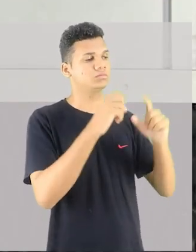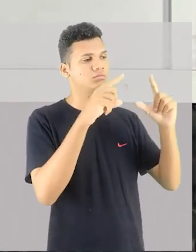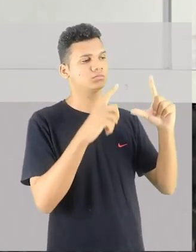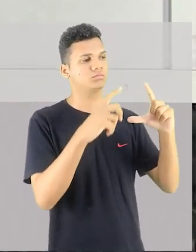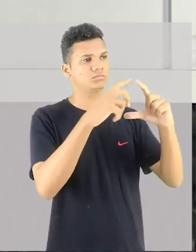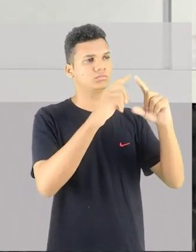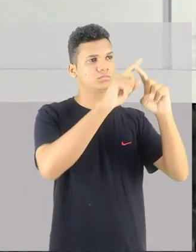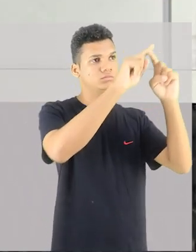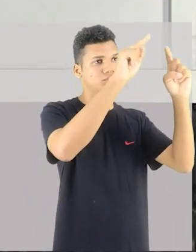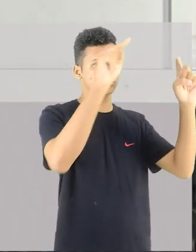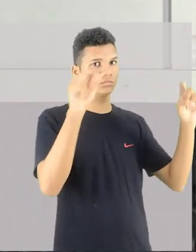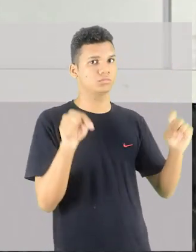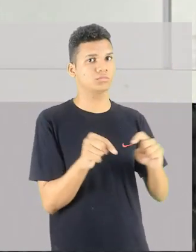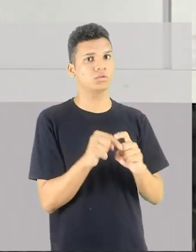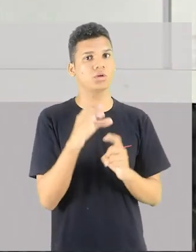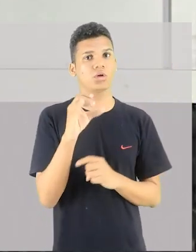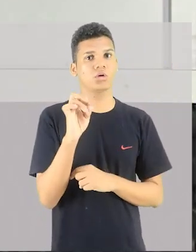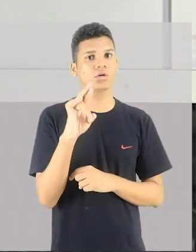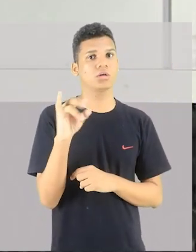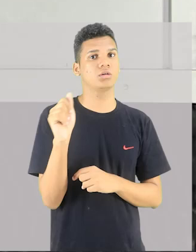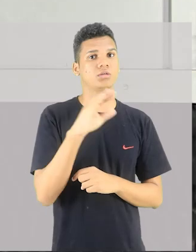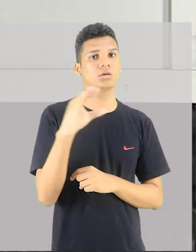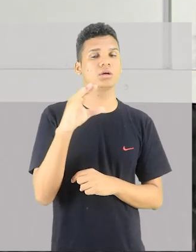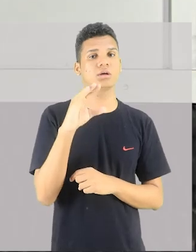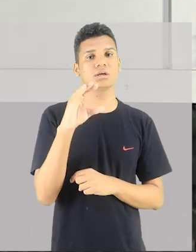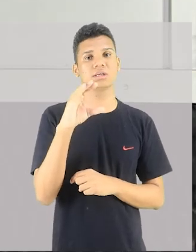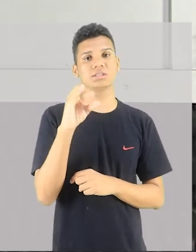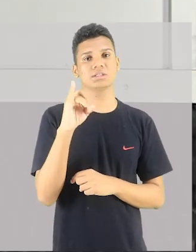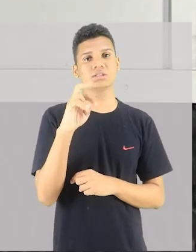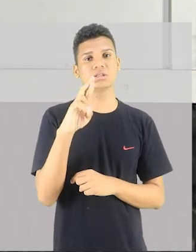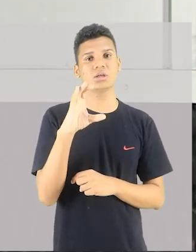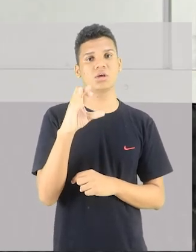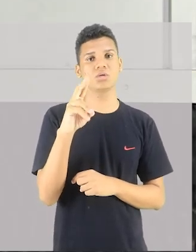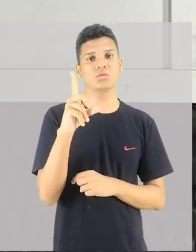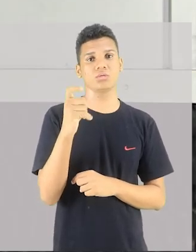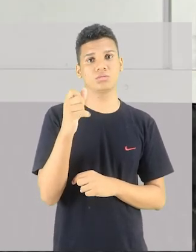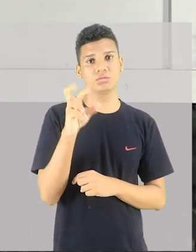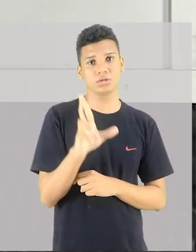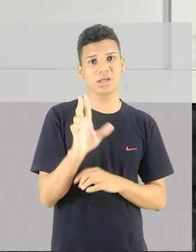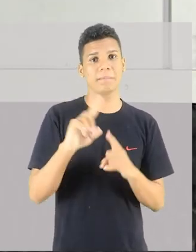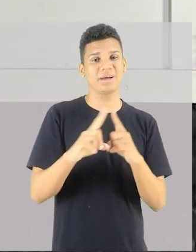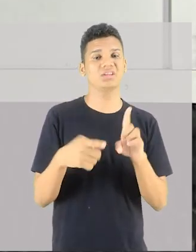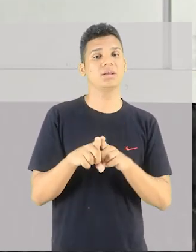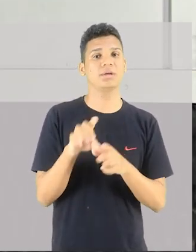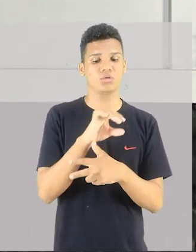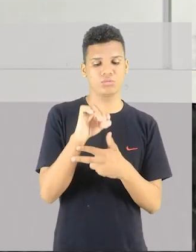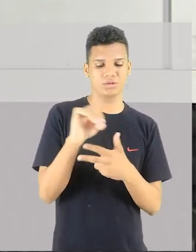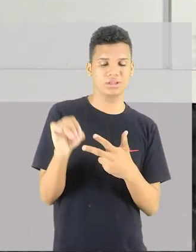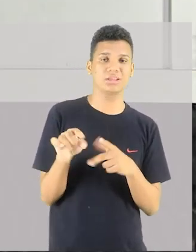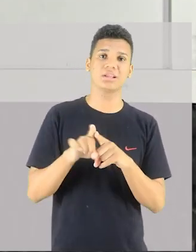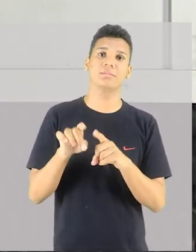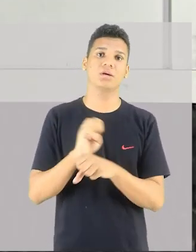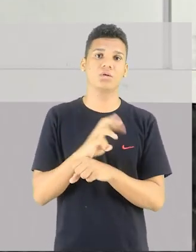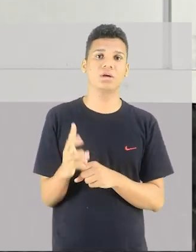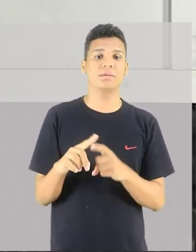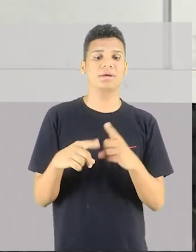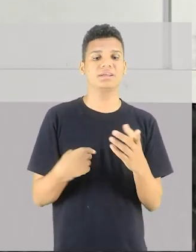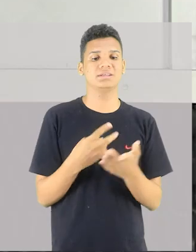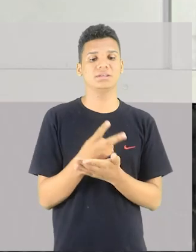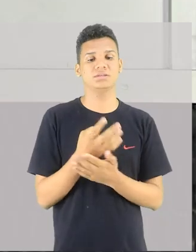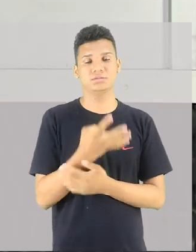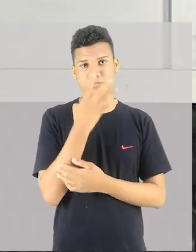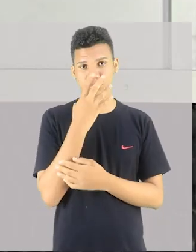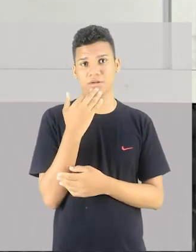com a coroa circular porque é uma figura ura que tanto o Enem Como o Ema costuma e